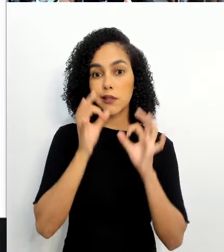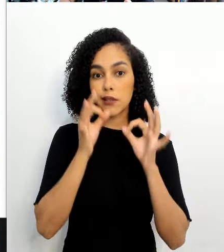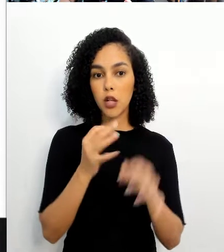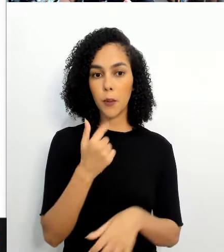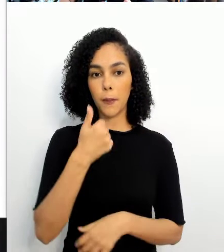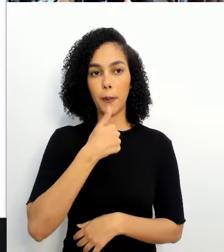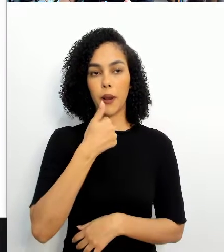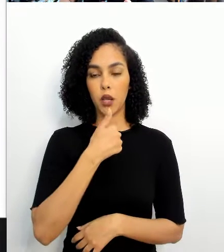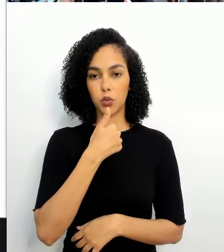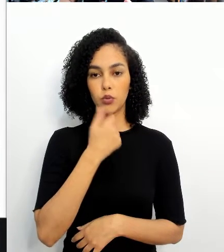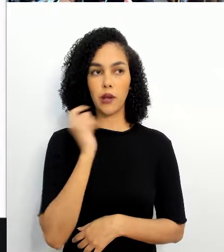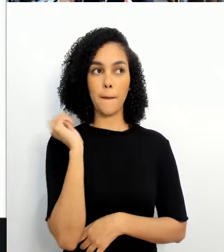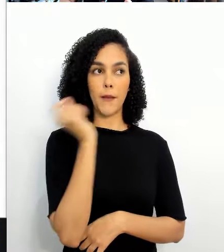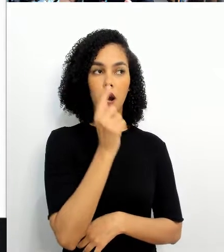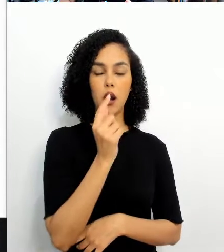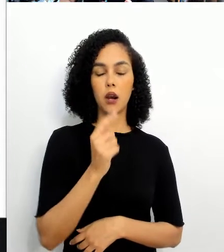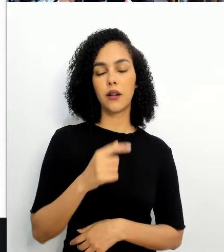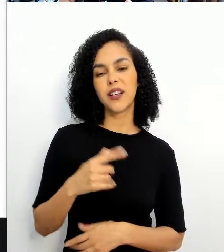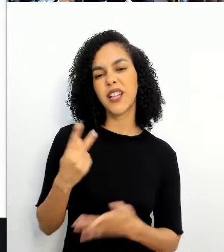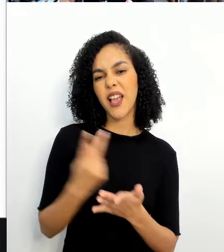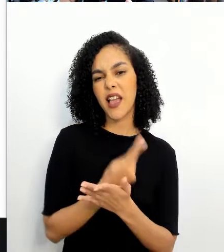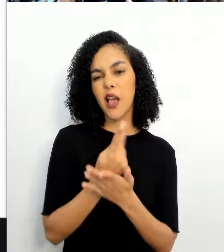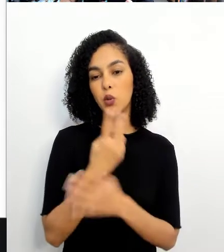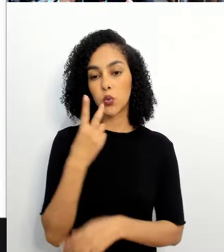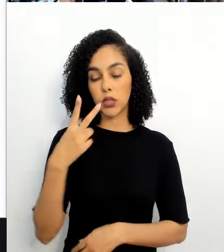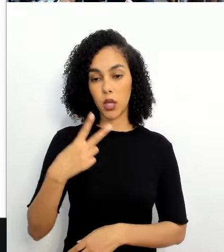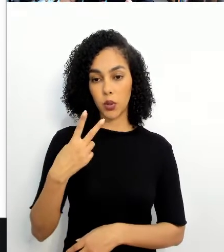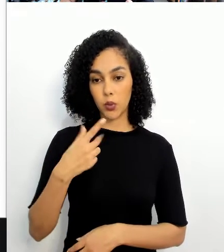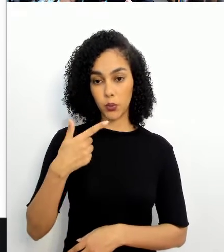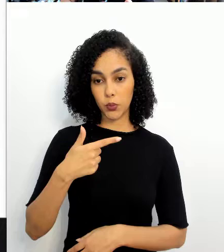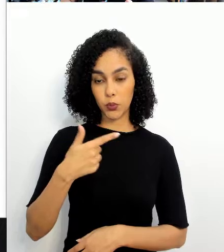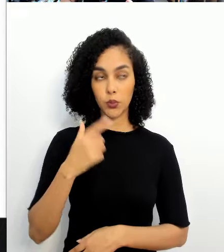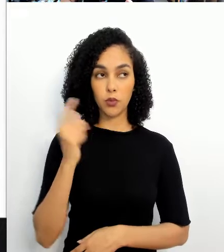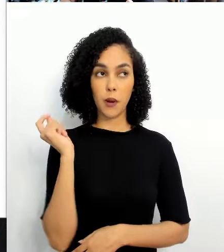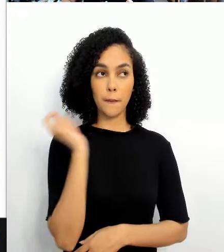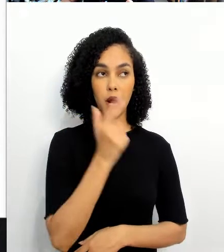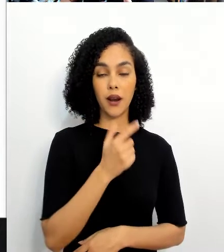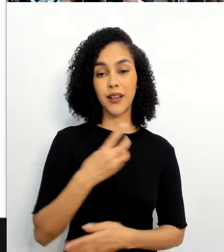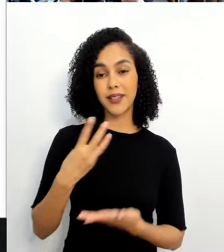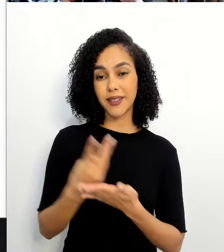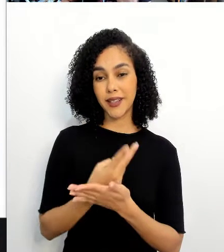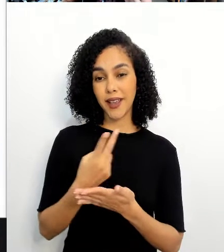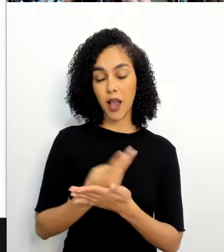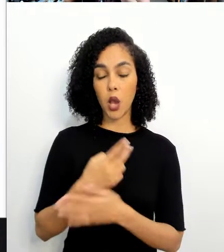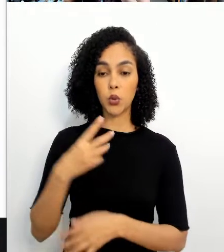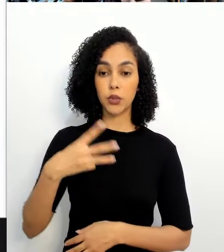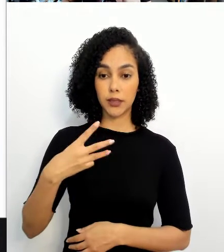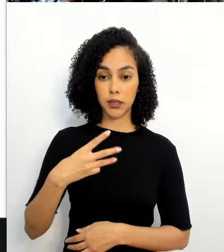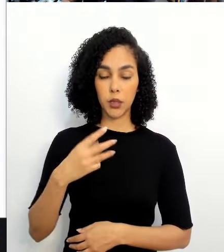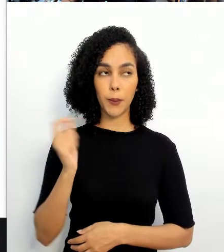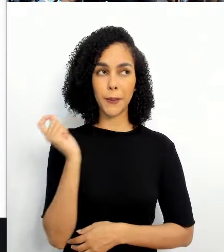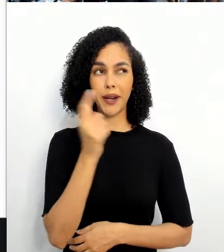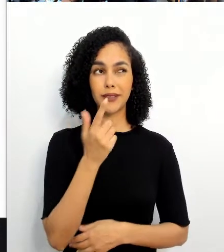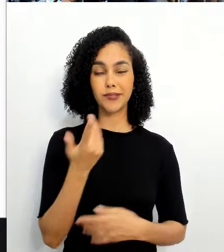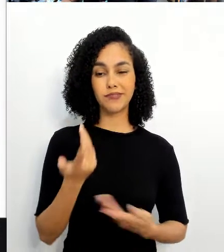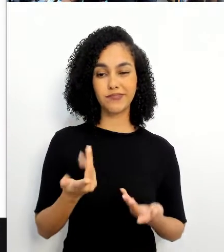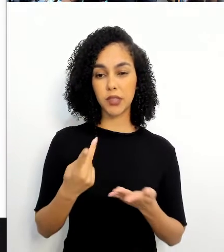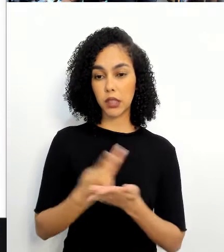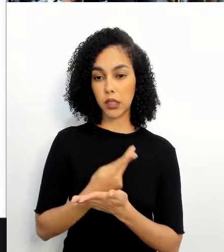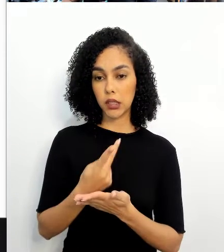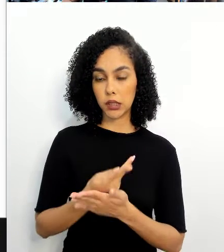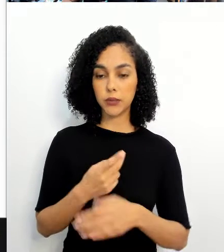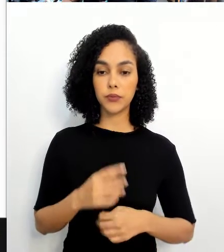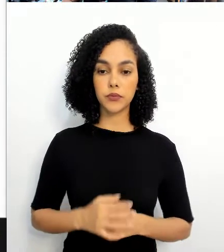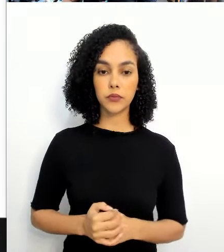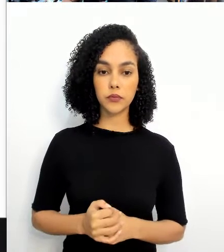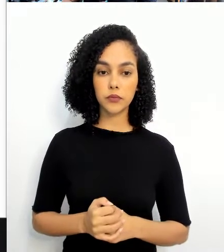né? Ele acerta o primeiro, erra o segundo, vou botar um E por enquanto, e erra o terceiro. Ele acertou pelo menos um. Ele pode